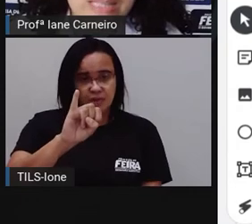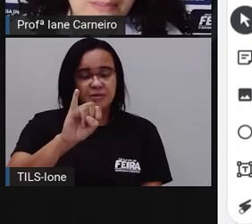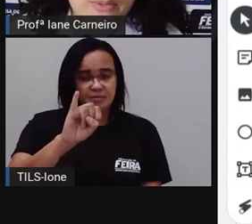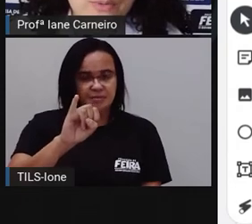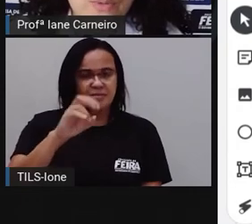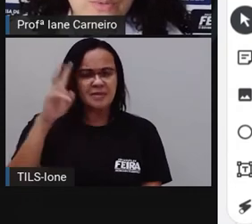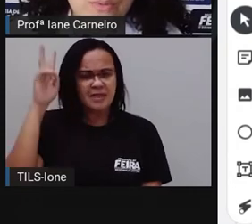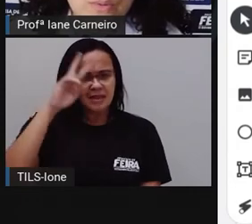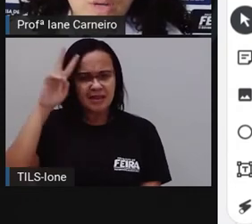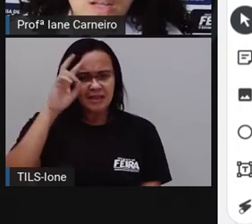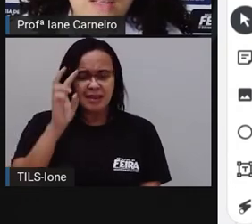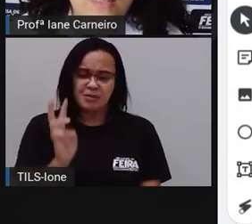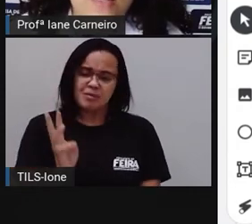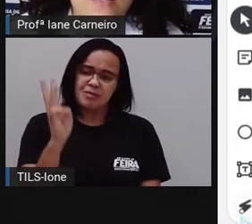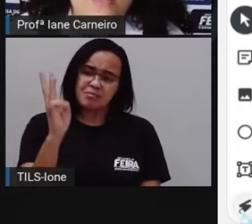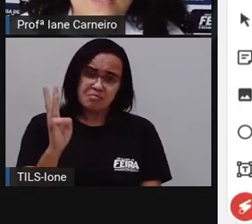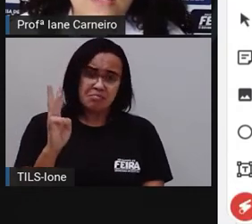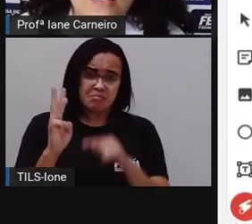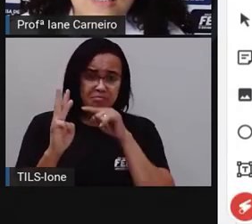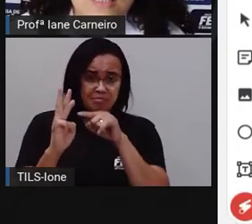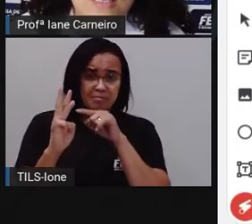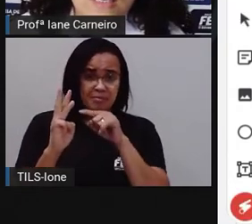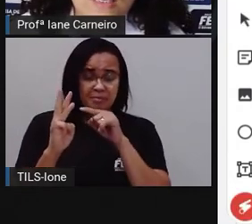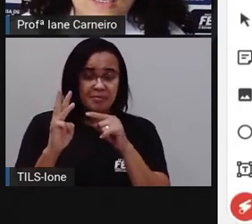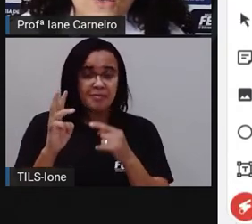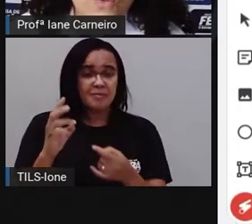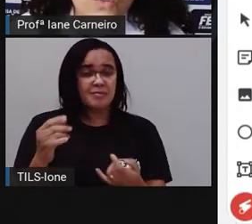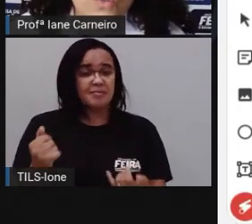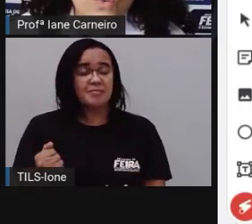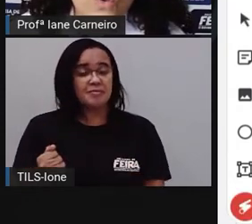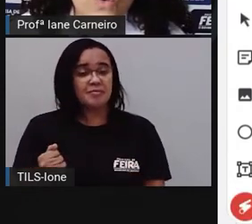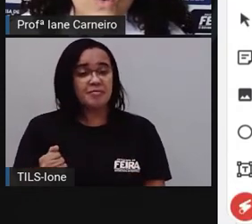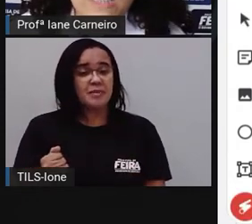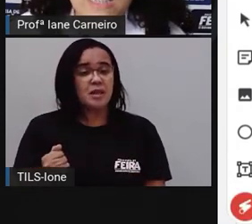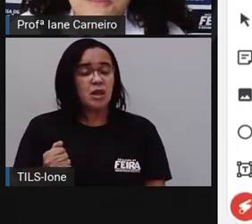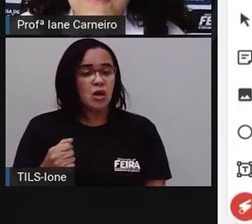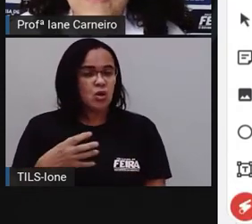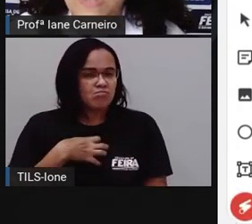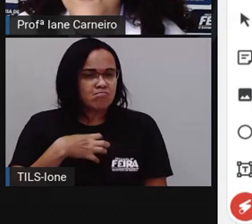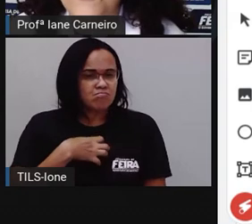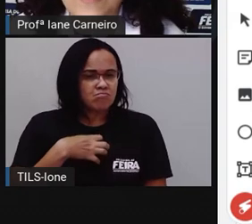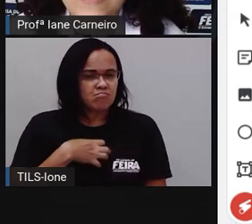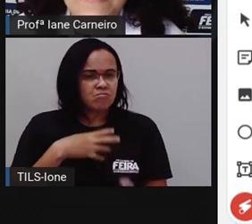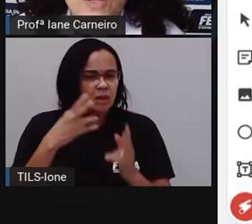viu que o W tem o som do U? Ó. Ki.